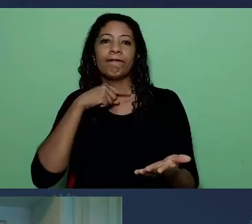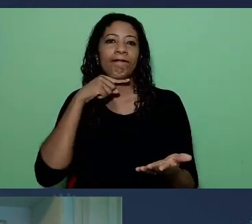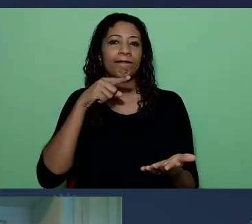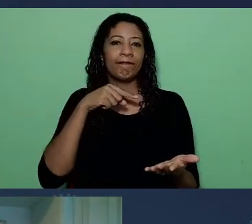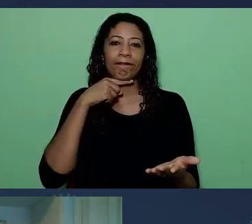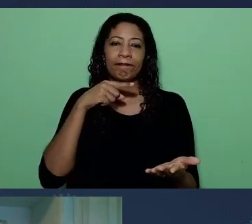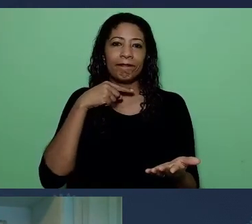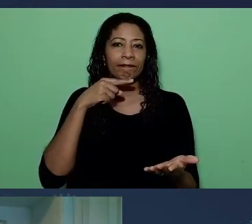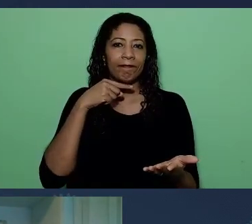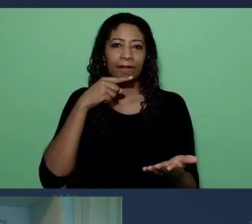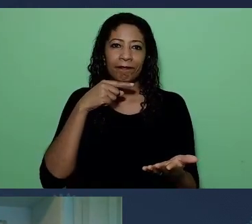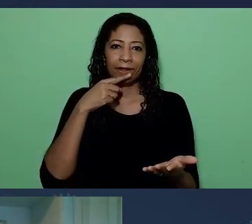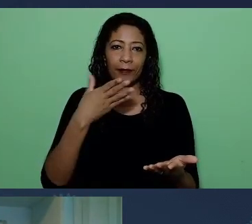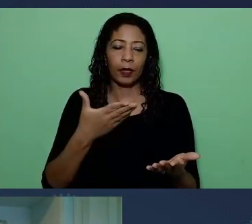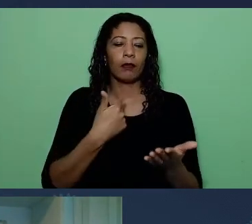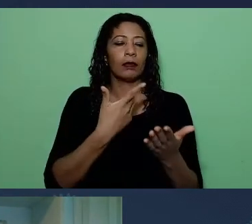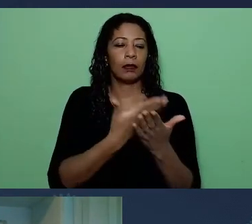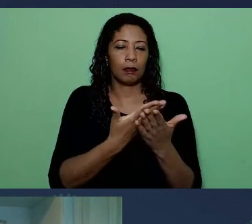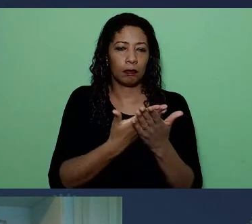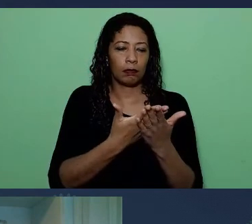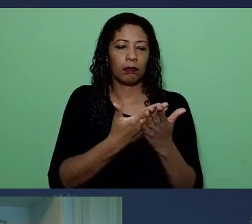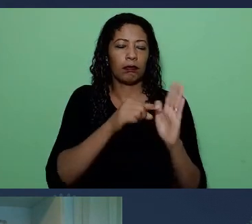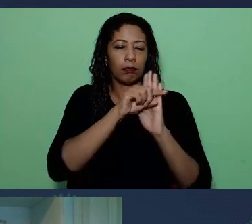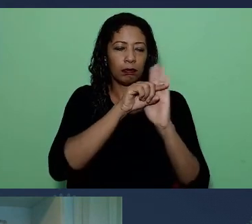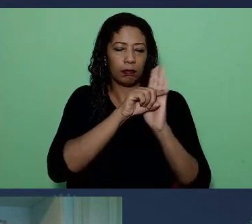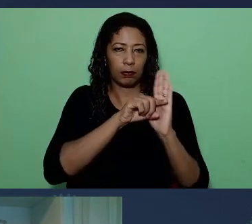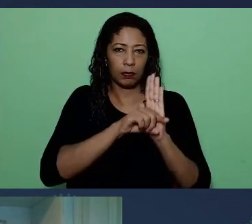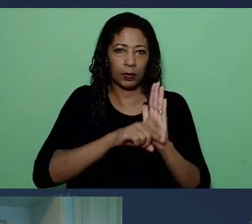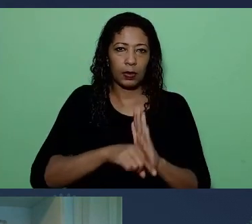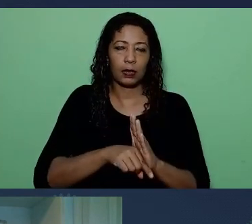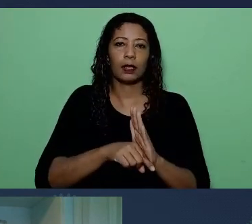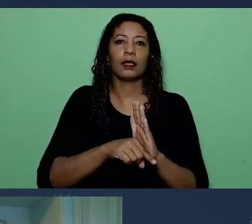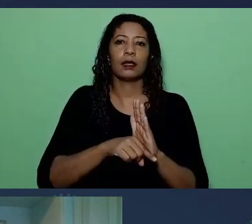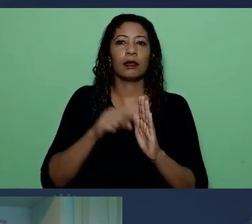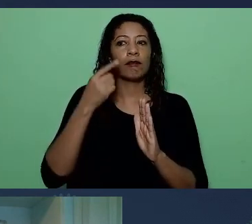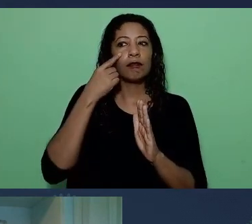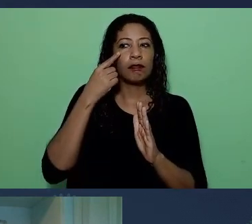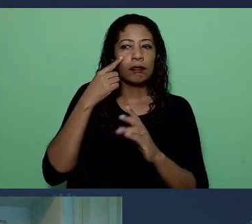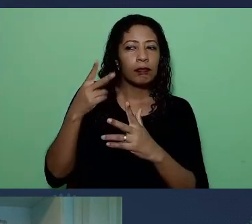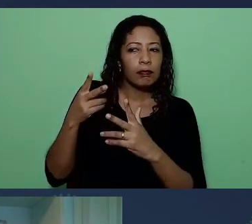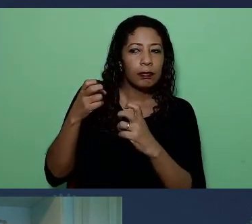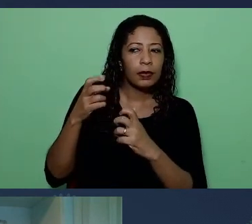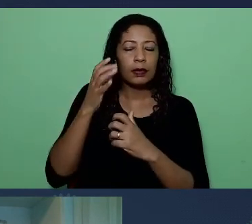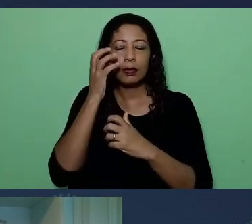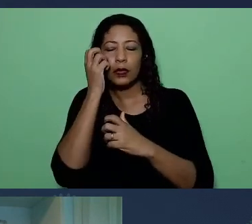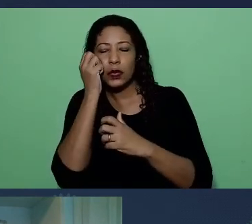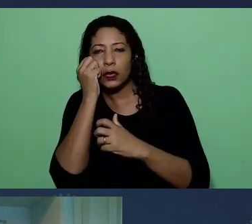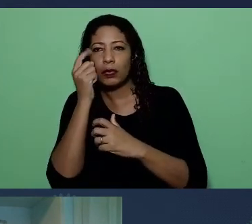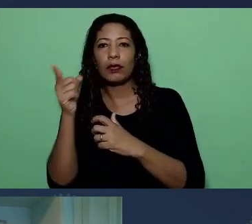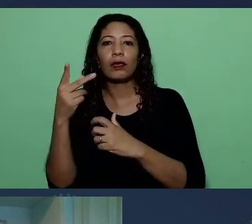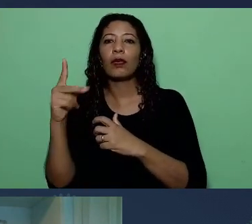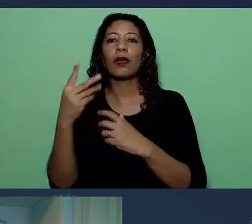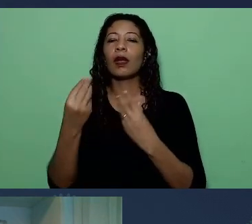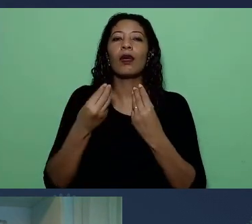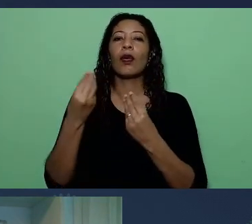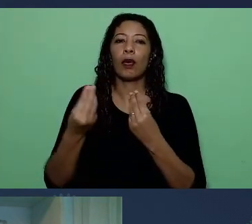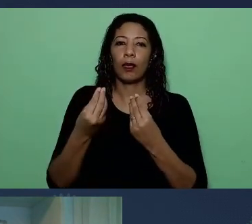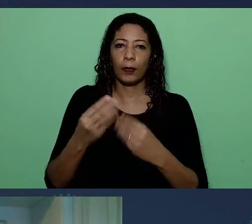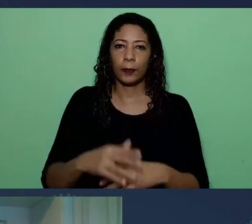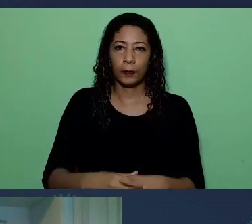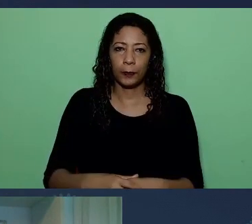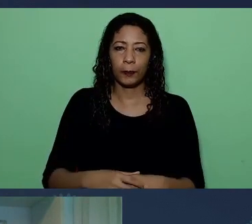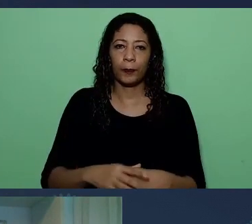que acompanham esses pacientes durante o sono, tá? Com essa questão do uso da ventilação